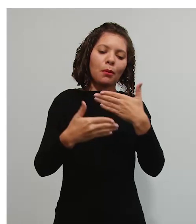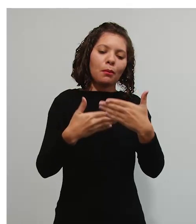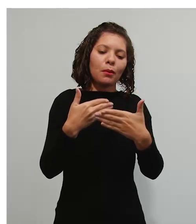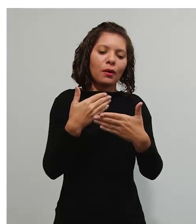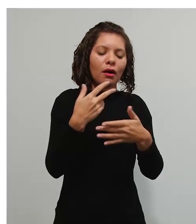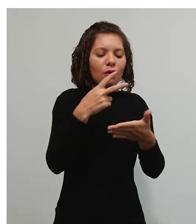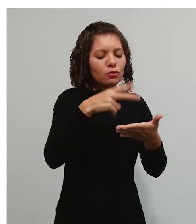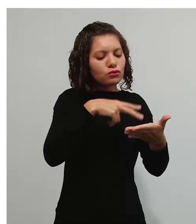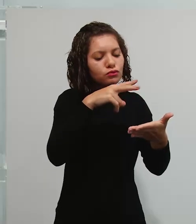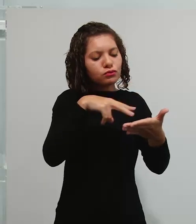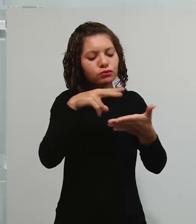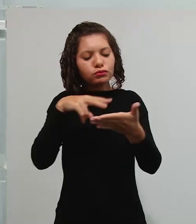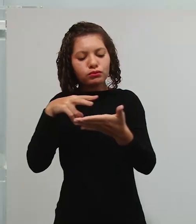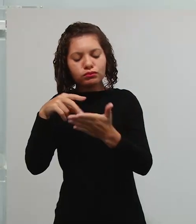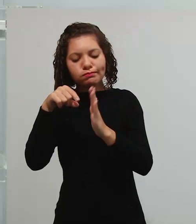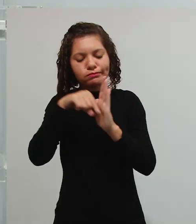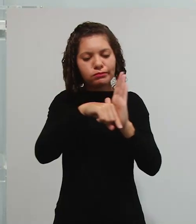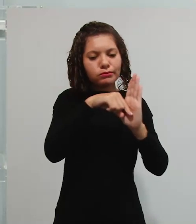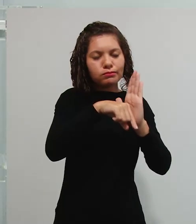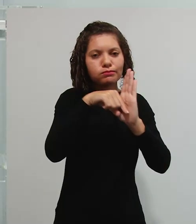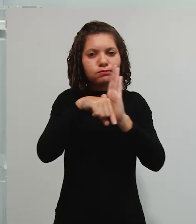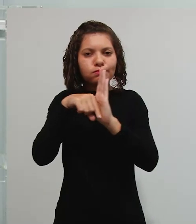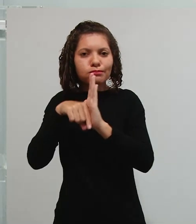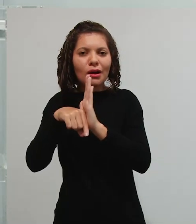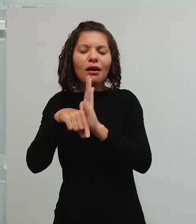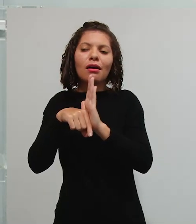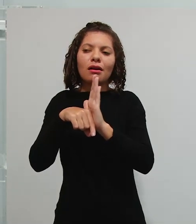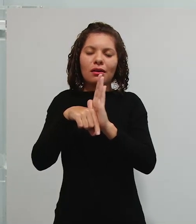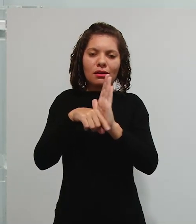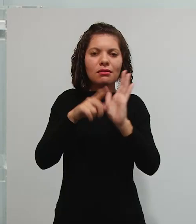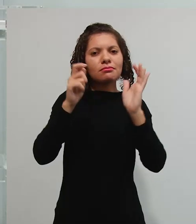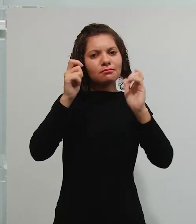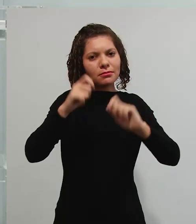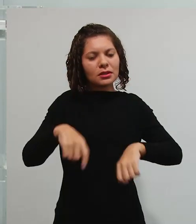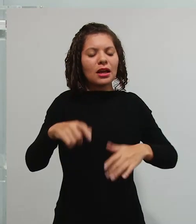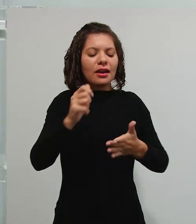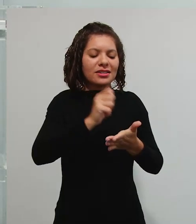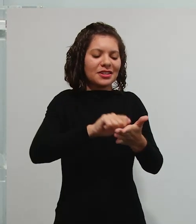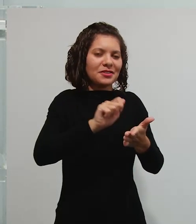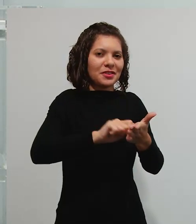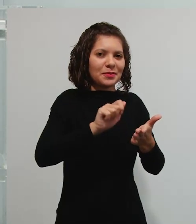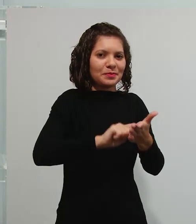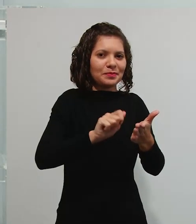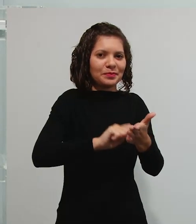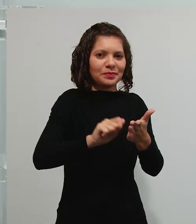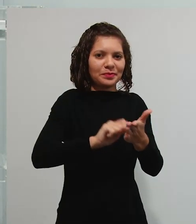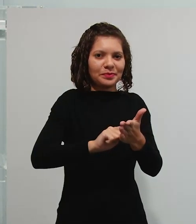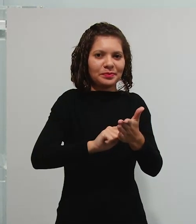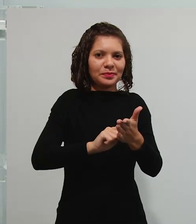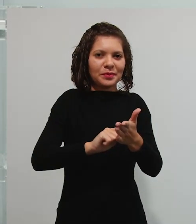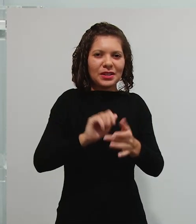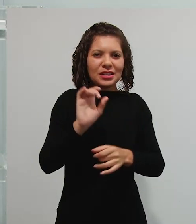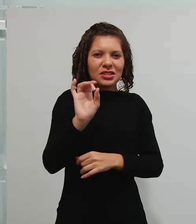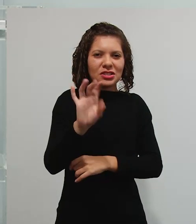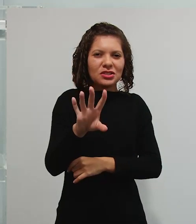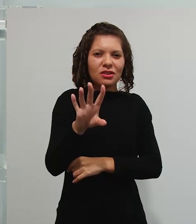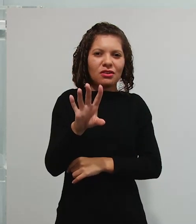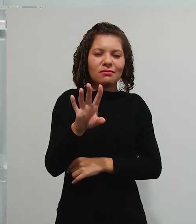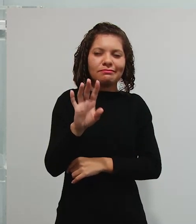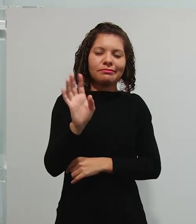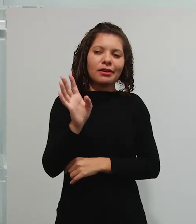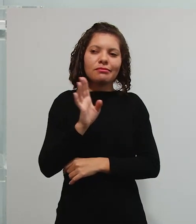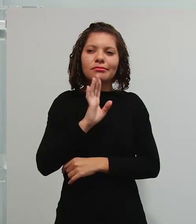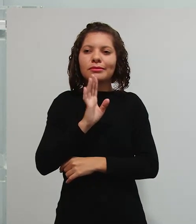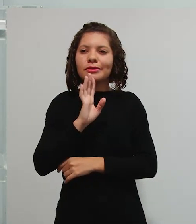buscar leitura sobre aquele tema, sobre aquele assunto e eu conseguir escrever. Porque ninguém escreve bem um texto, por mais que